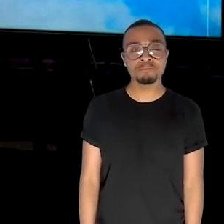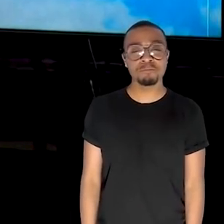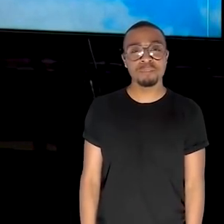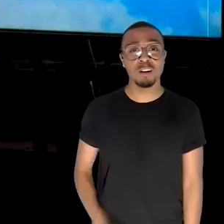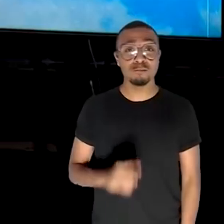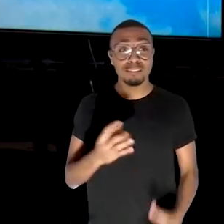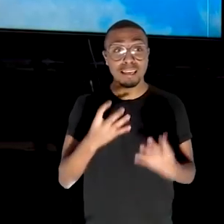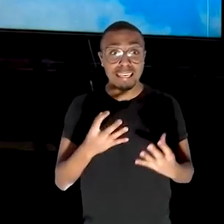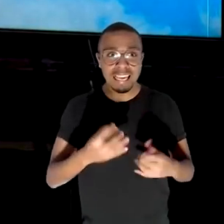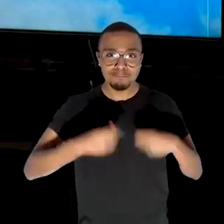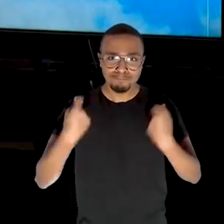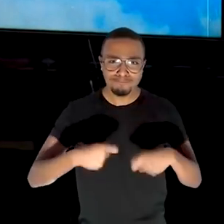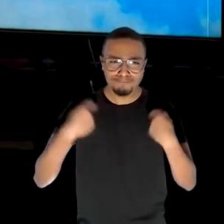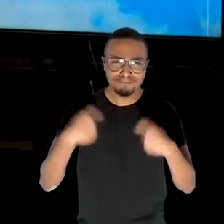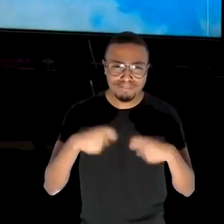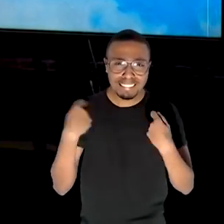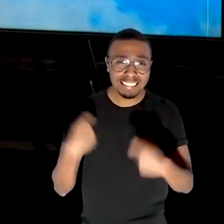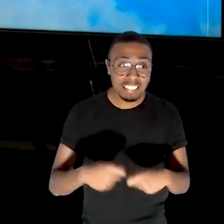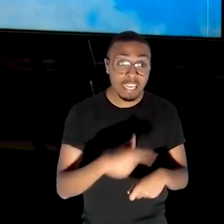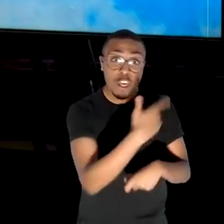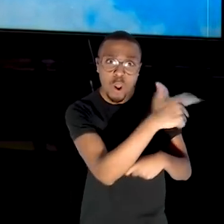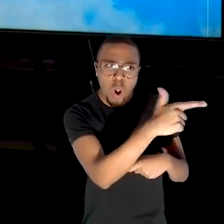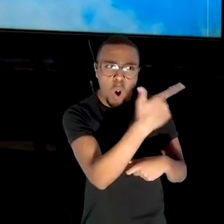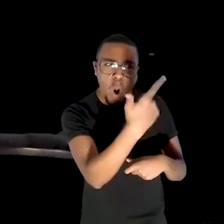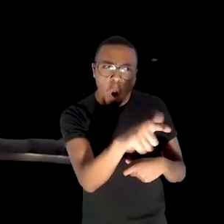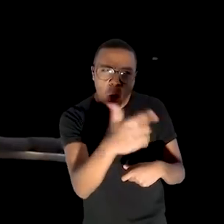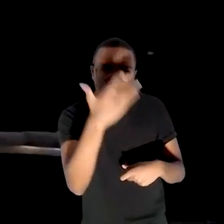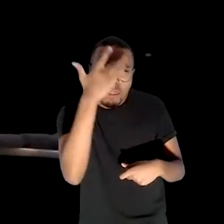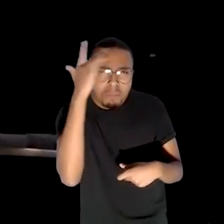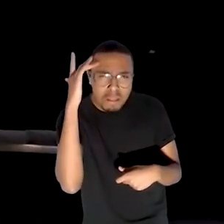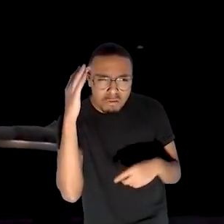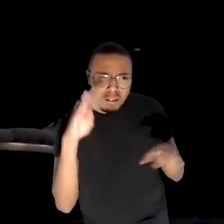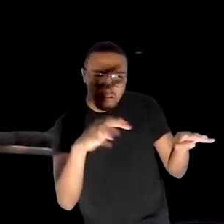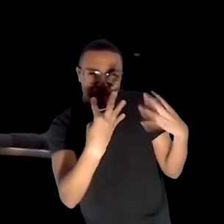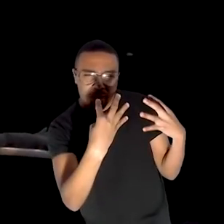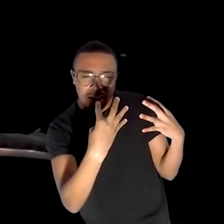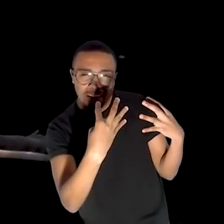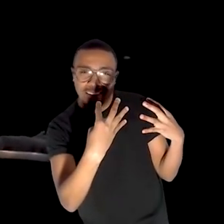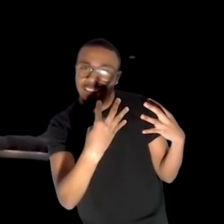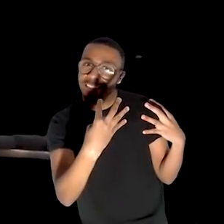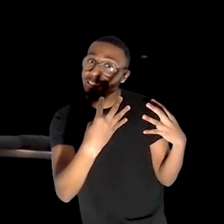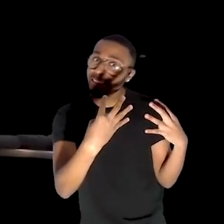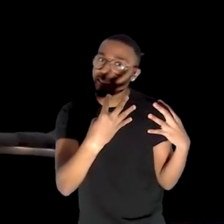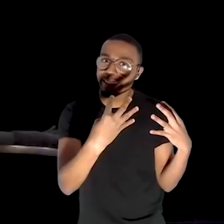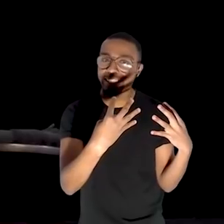pelos outros, você corre o risco de impedir que você seja visto por Deus.